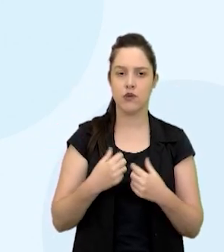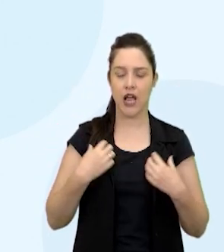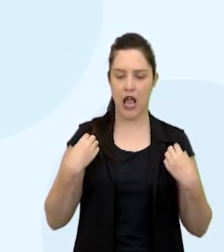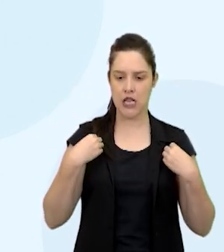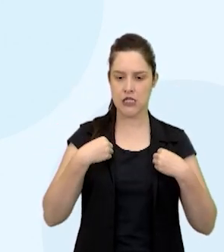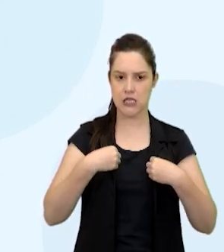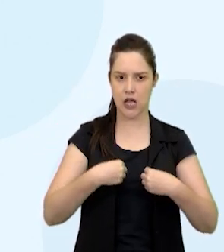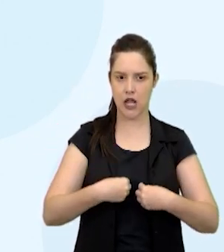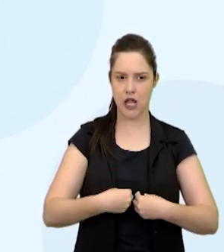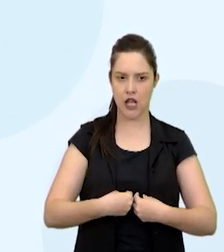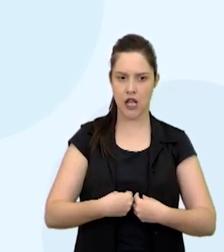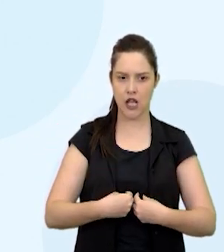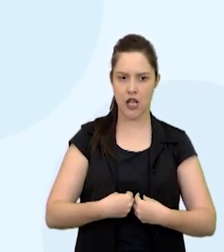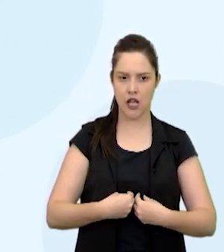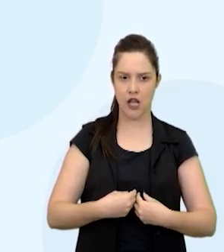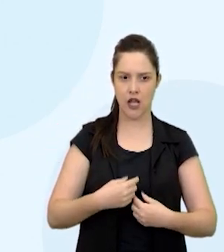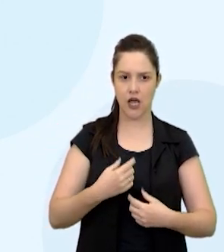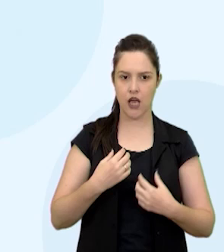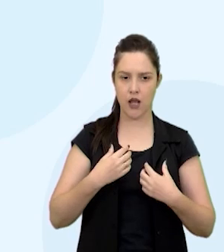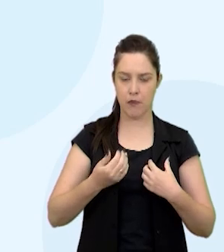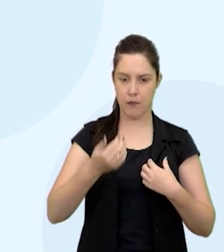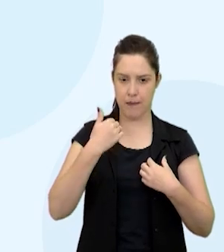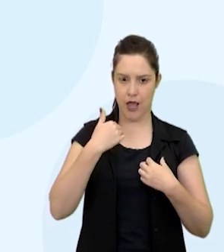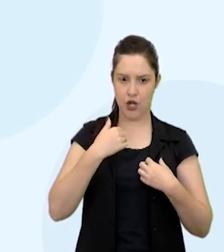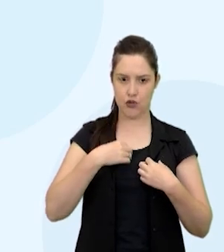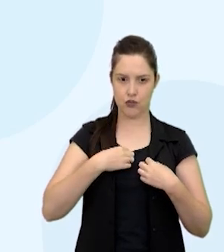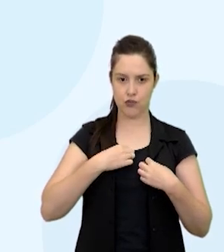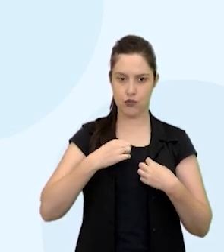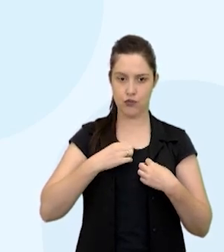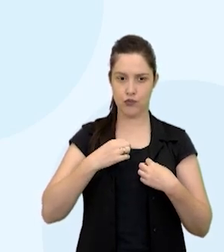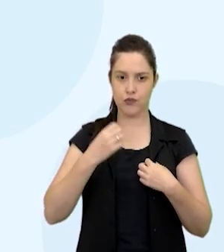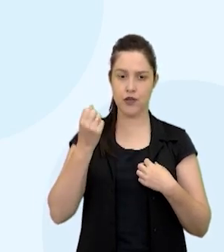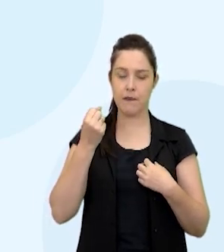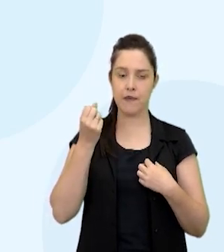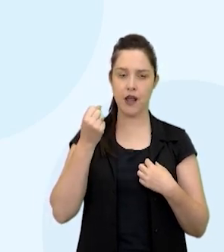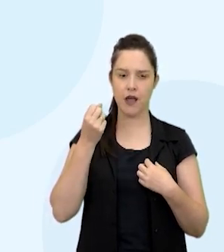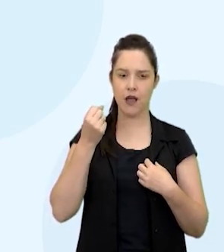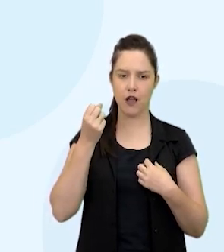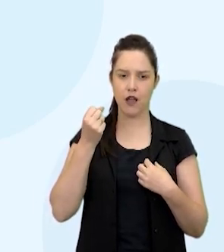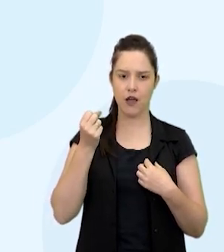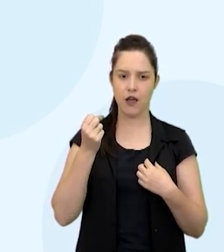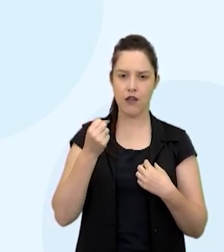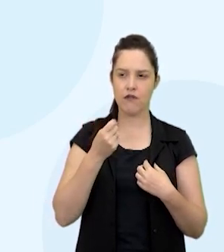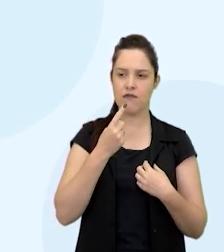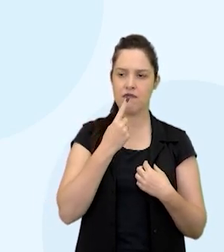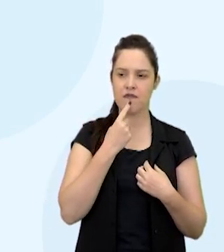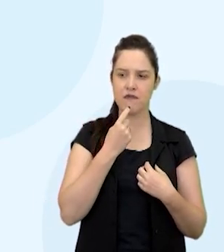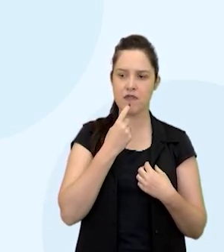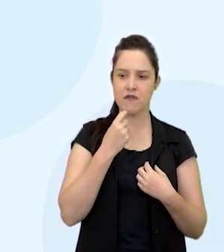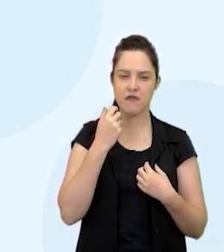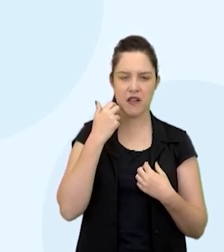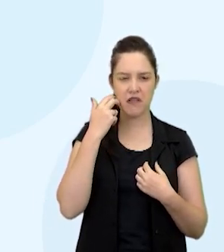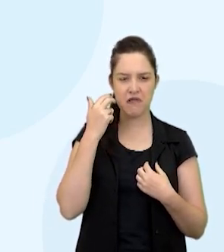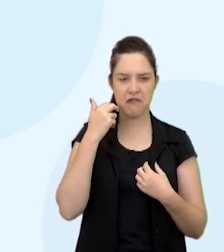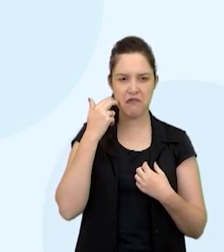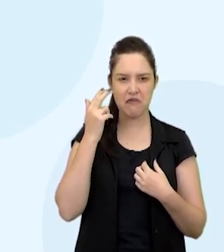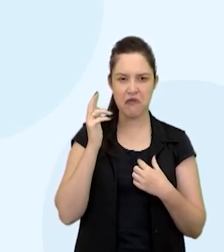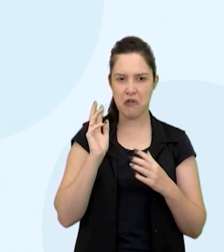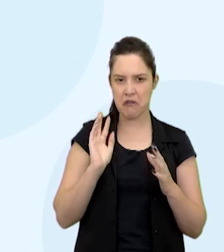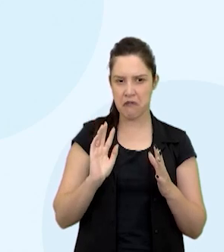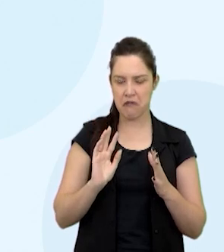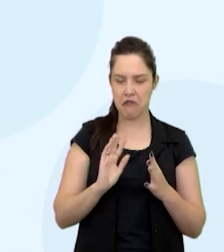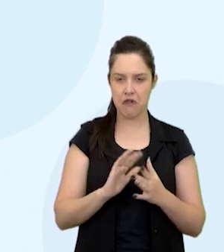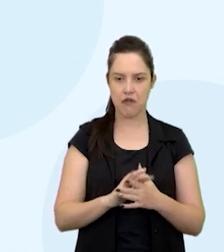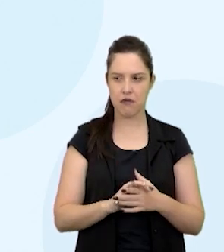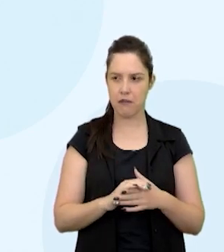casaco e uma blusa branca, né? E o rosto dele um pouquinho avermelhado, talvez com vergonha de alguma coisa, mas tá assim,